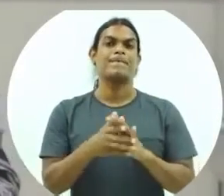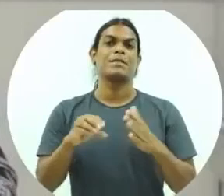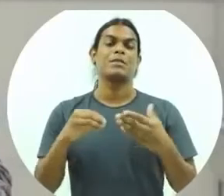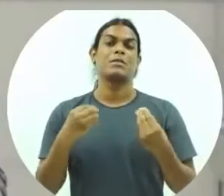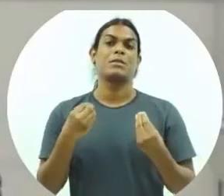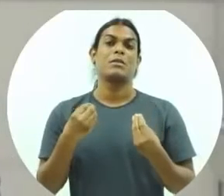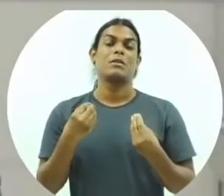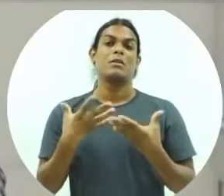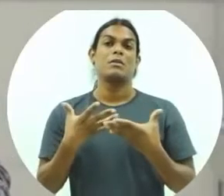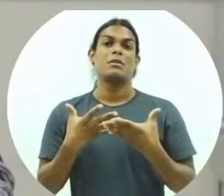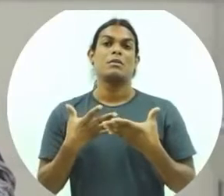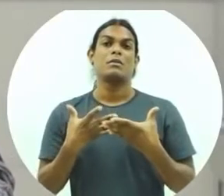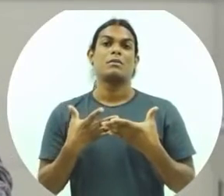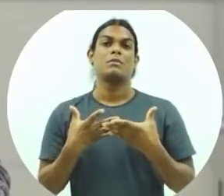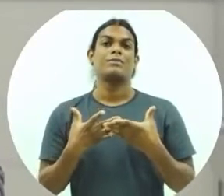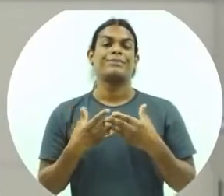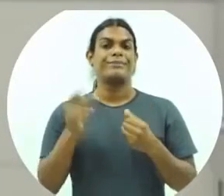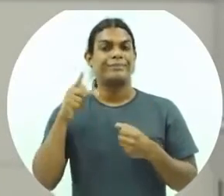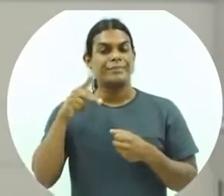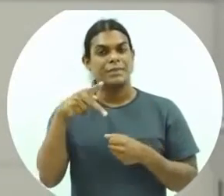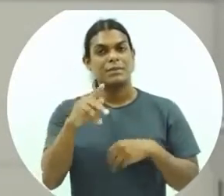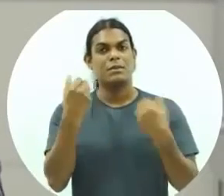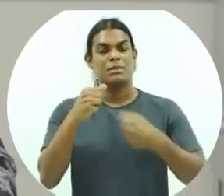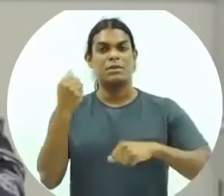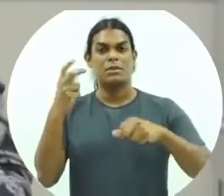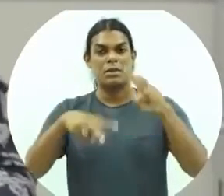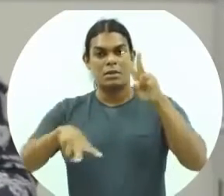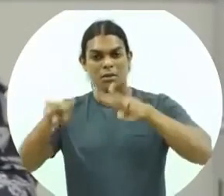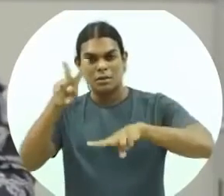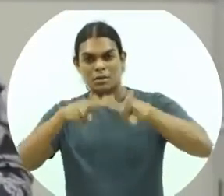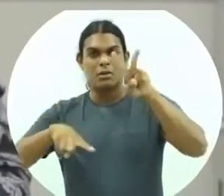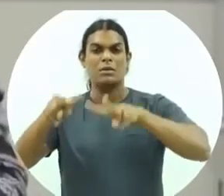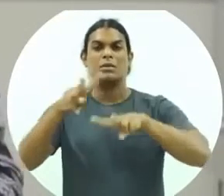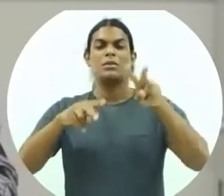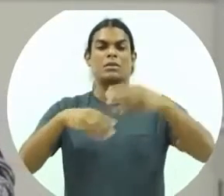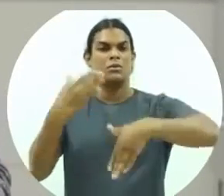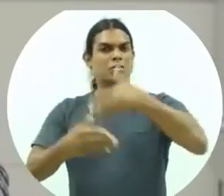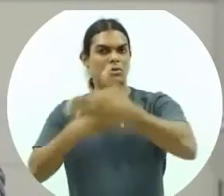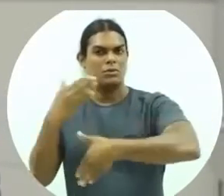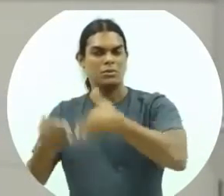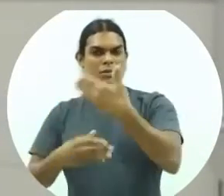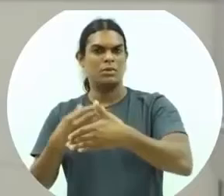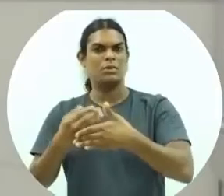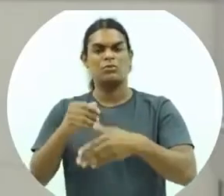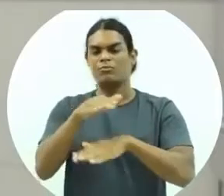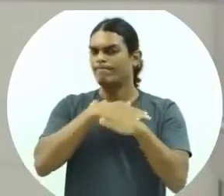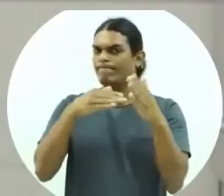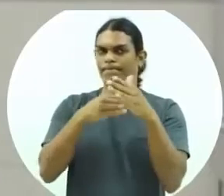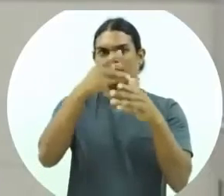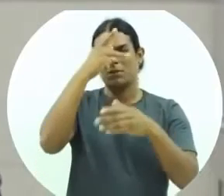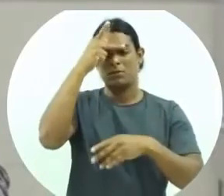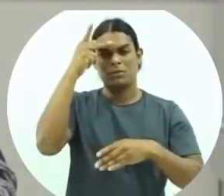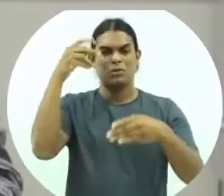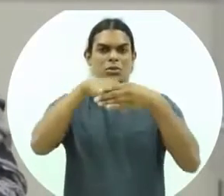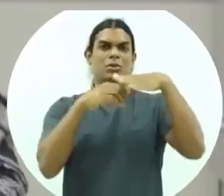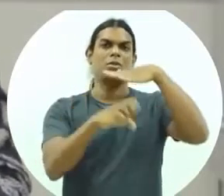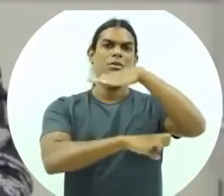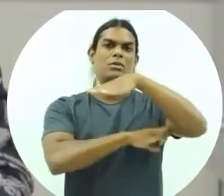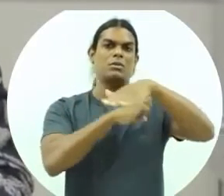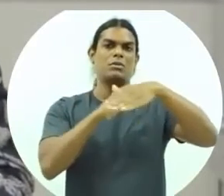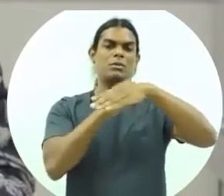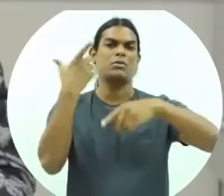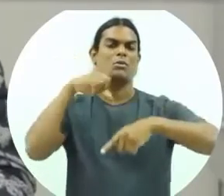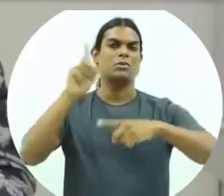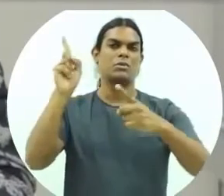contínua, ou seja, a todo momento eu preciso verificar o desempenho dessas pessoas para o alcance